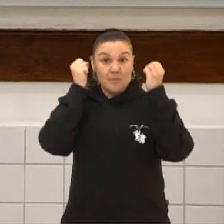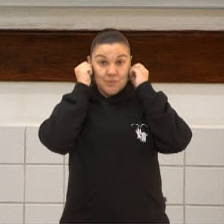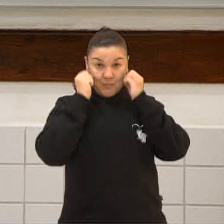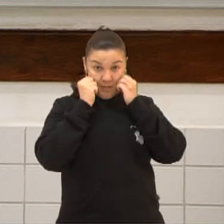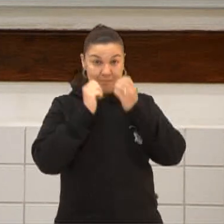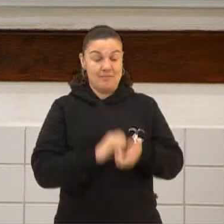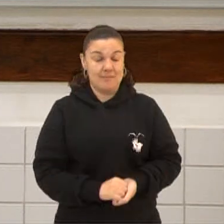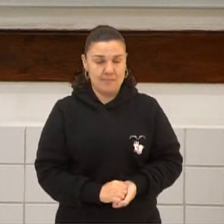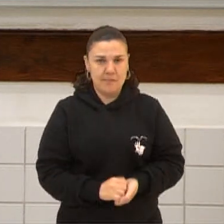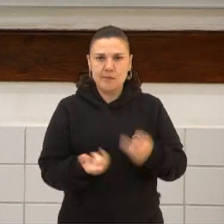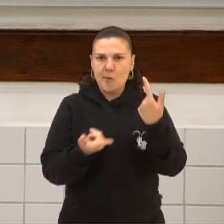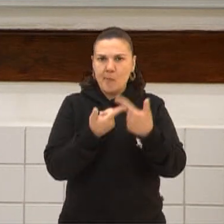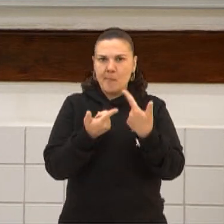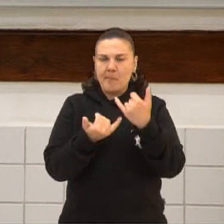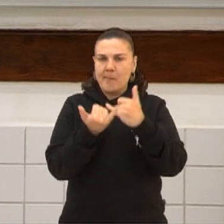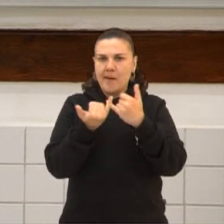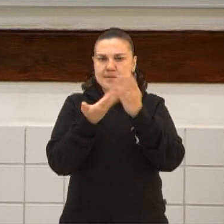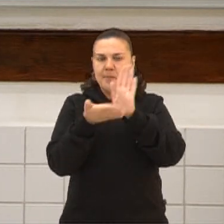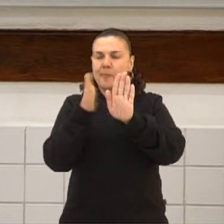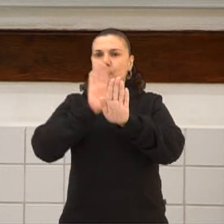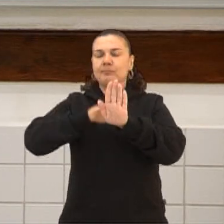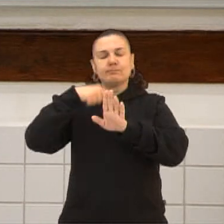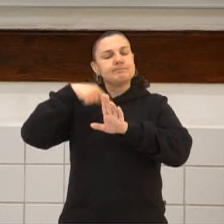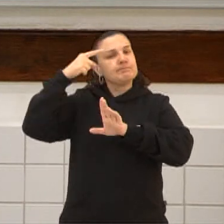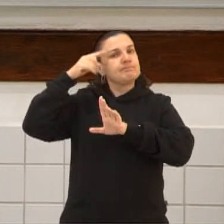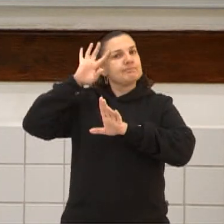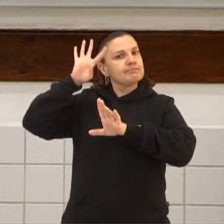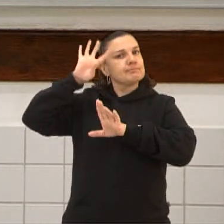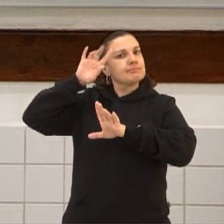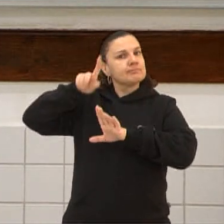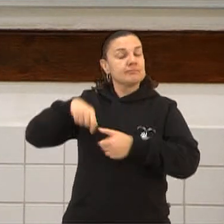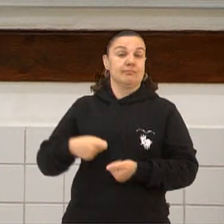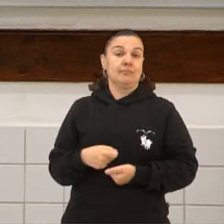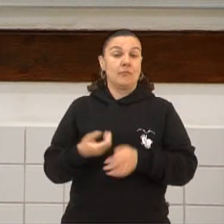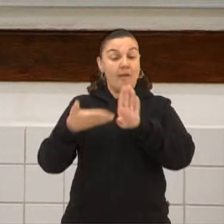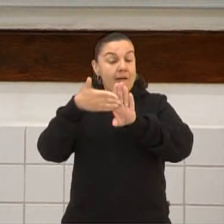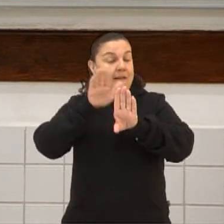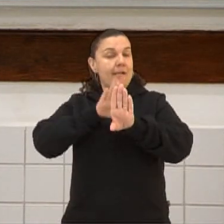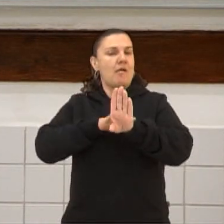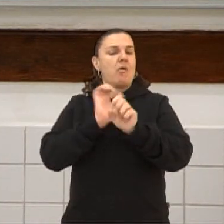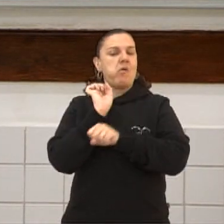E que muitas vezes está por trás das nossas ideias, está por trás da nossa racionalidade.